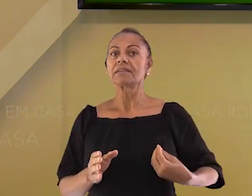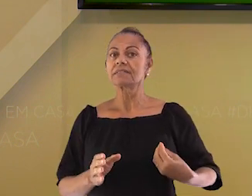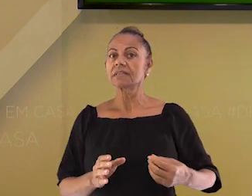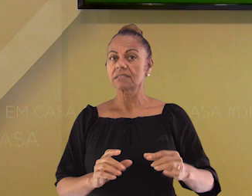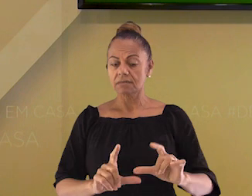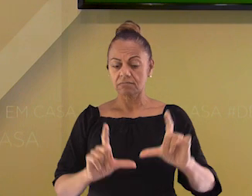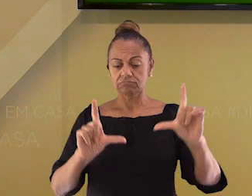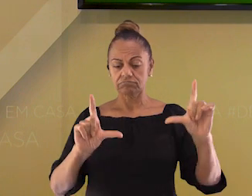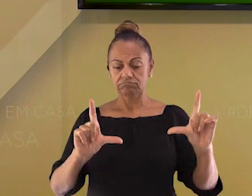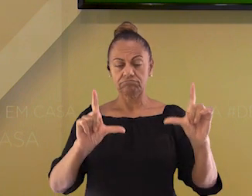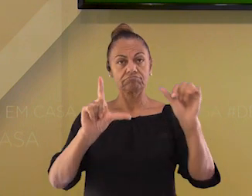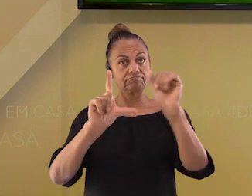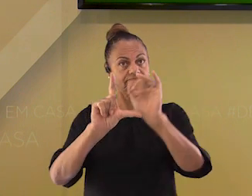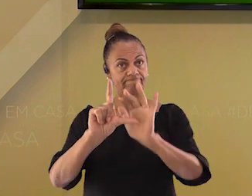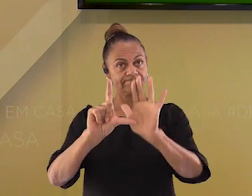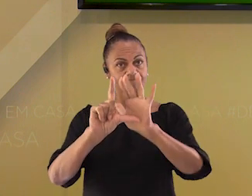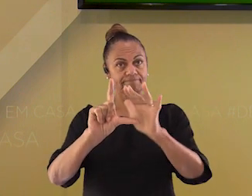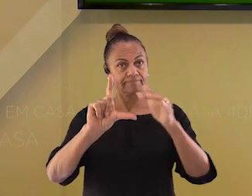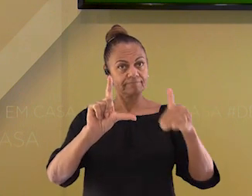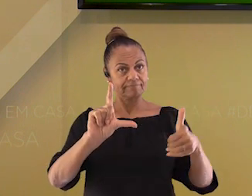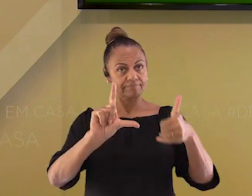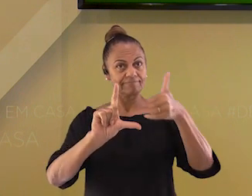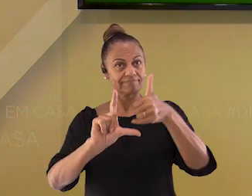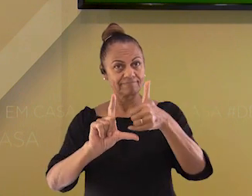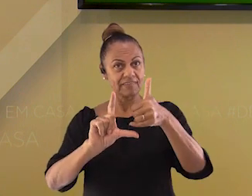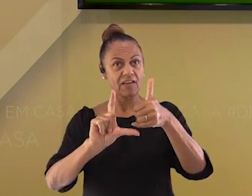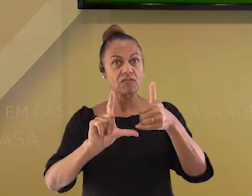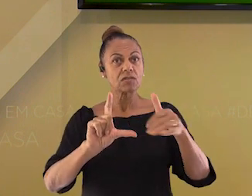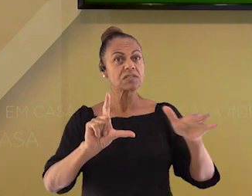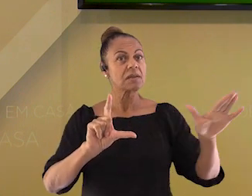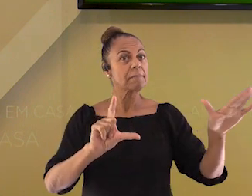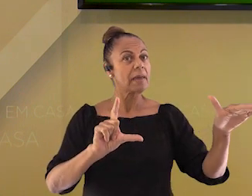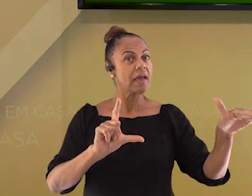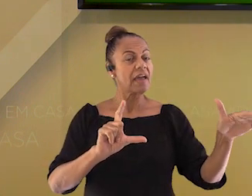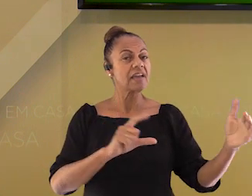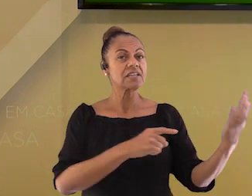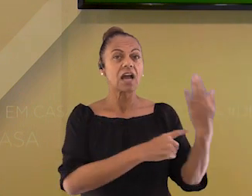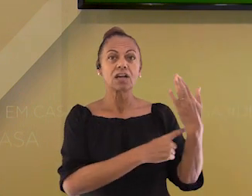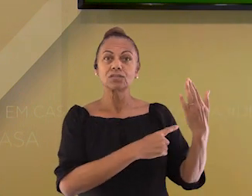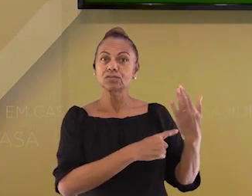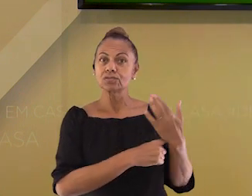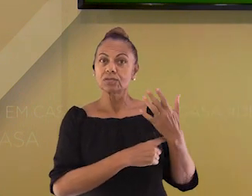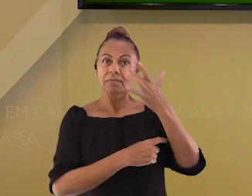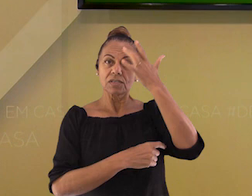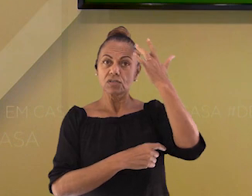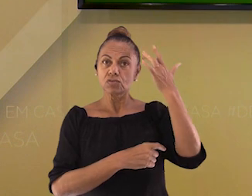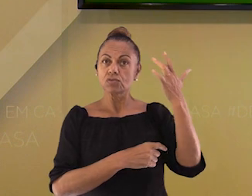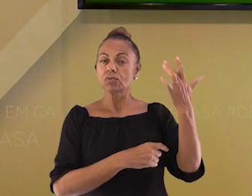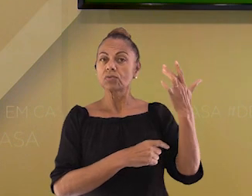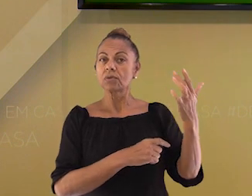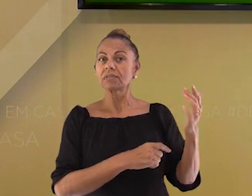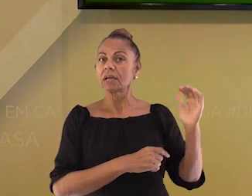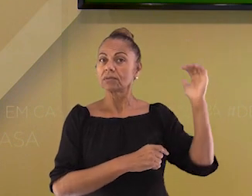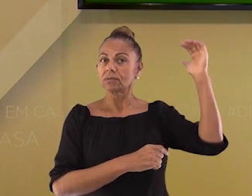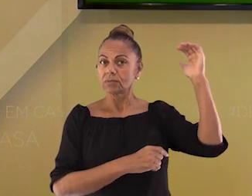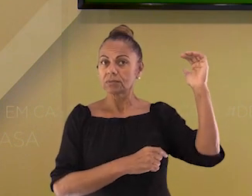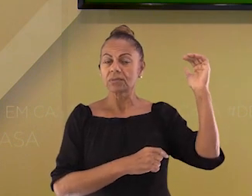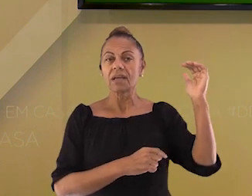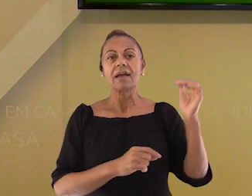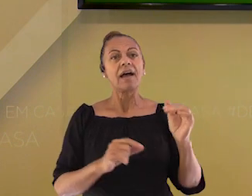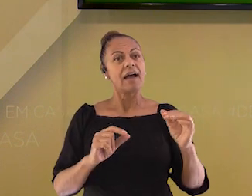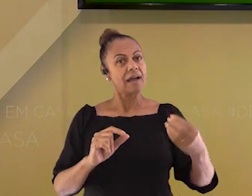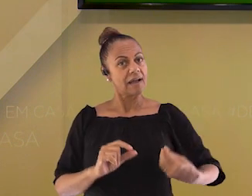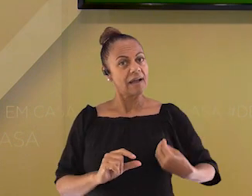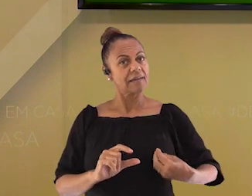aparecerá na sua tela. Peça ajuda ao seu responsável e não deixe de registrar sua presença em nossa